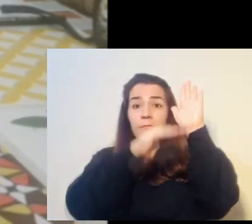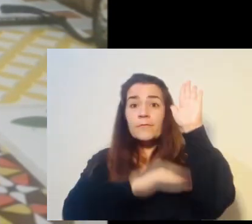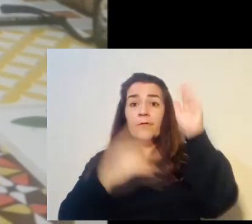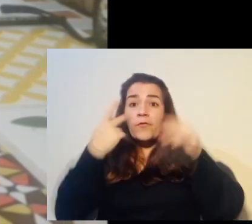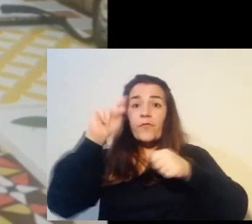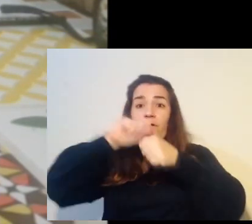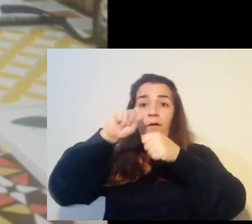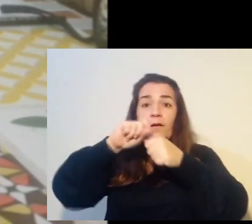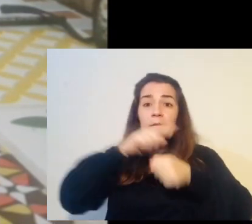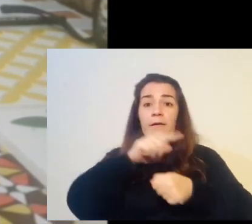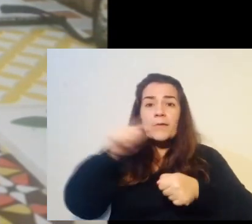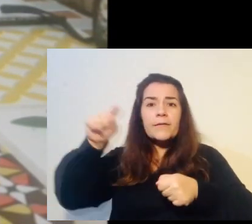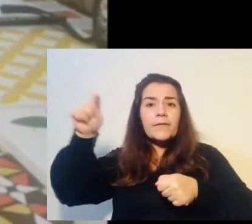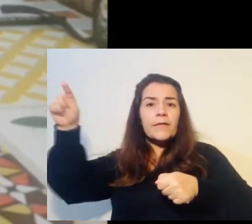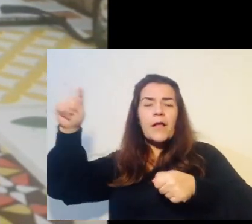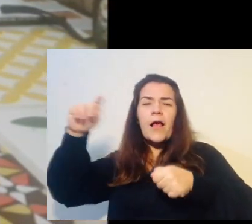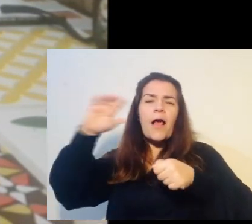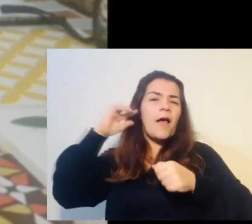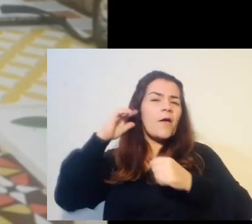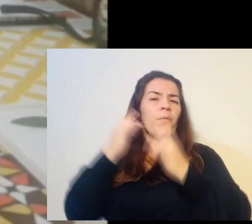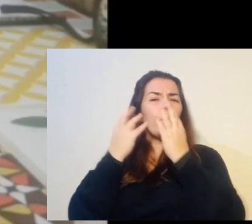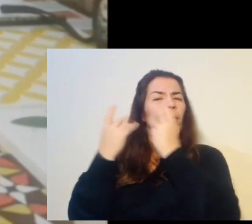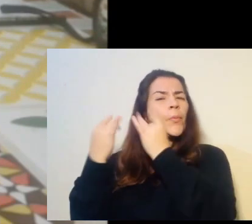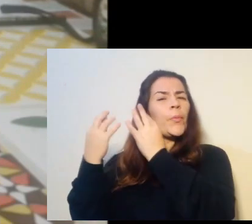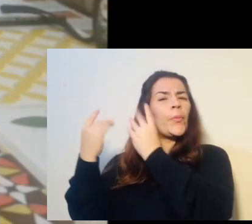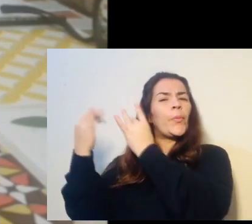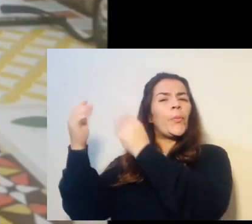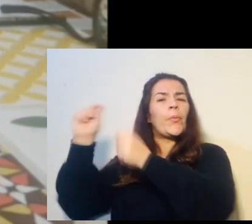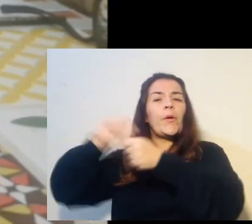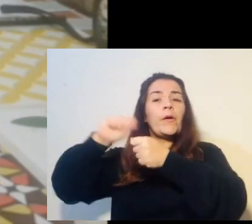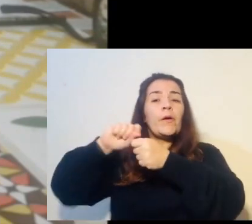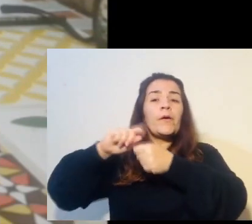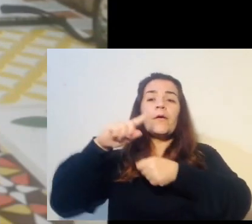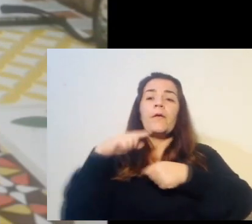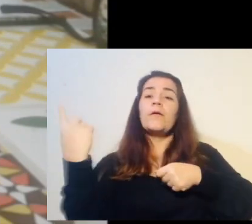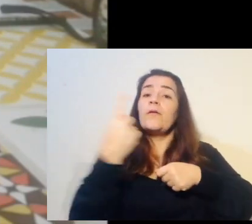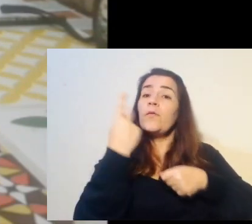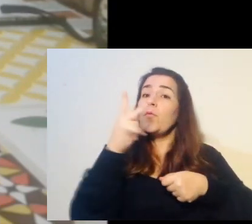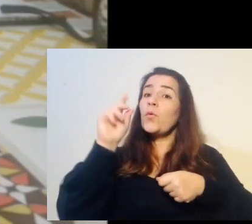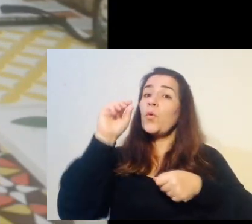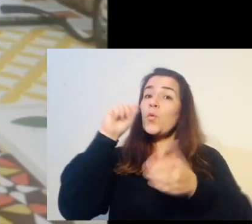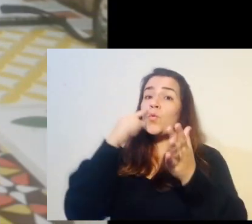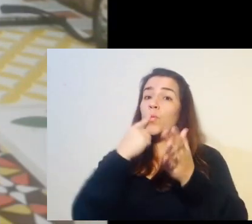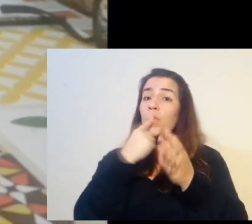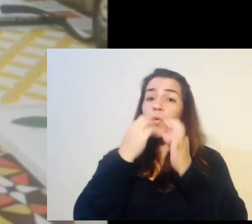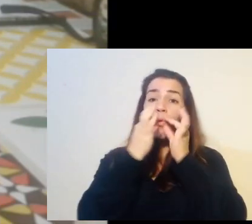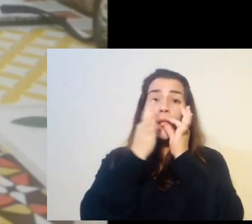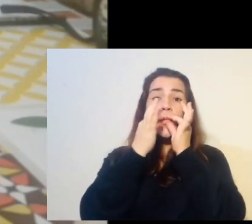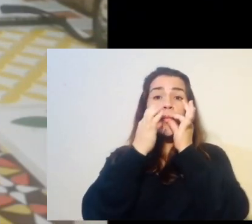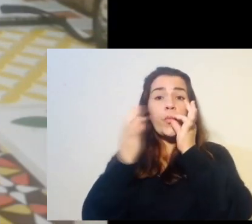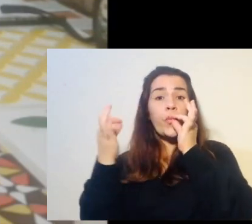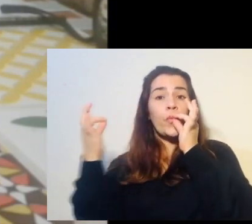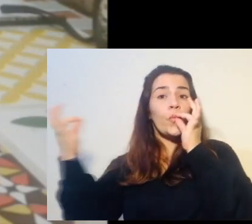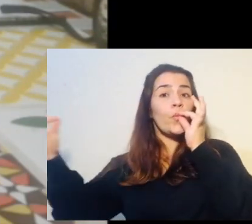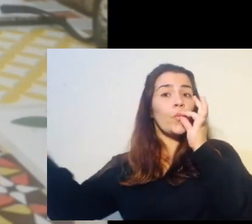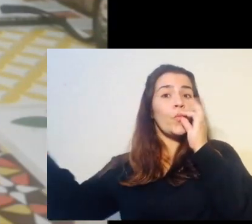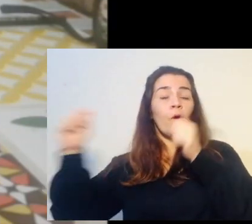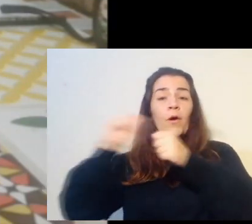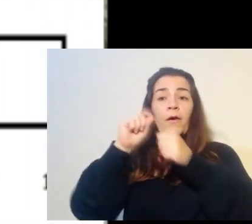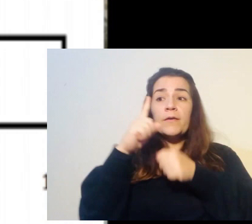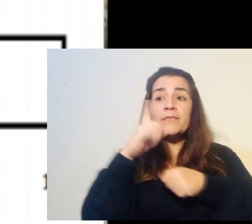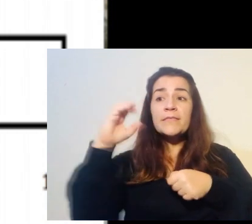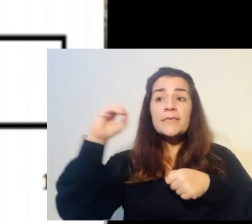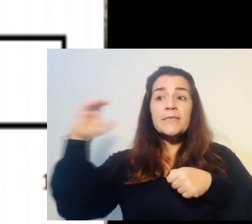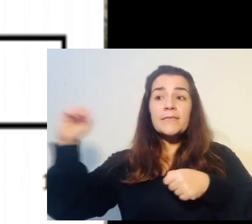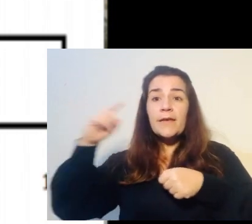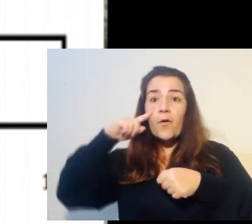estar arranjado, em que escala ele vai estar afinado. E aí depois que a gente fizer isso, que a gente tem o 0% e o 100% que é outra extremidade, como vai